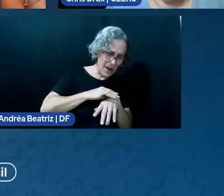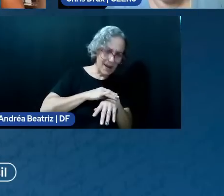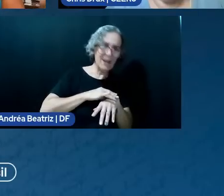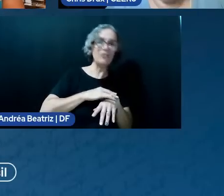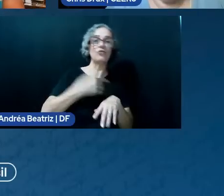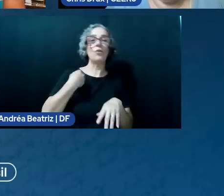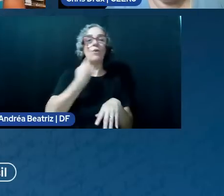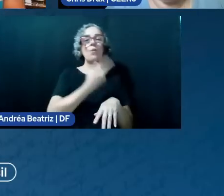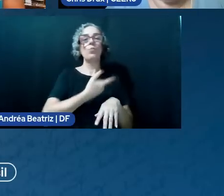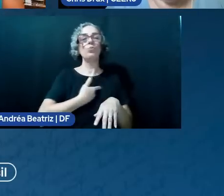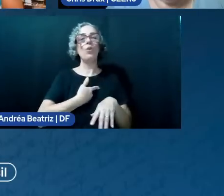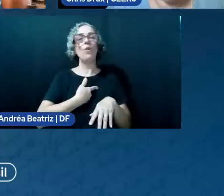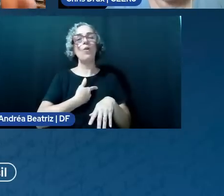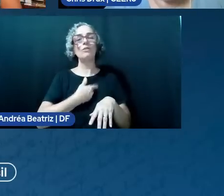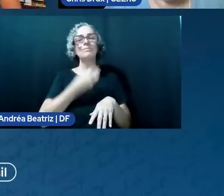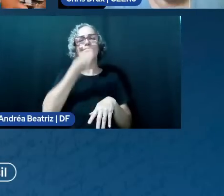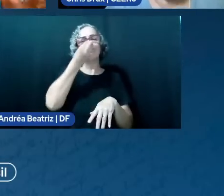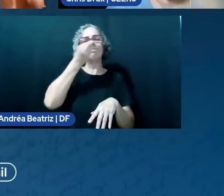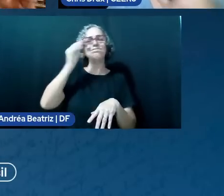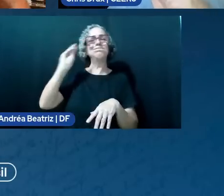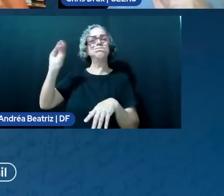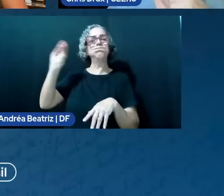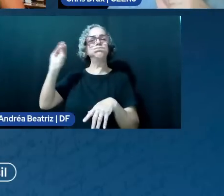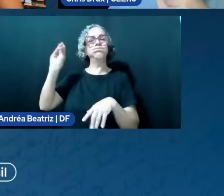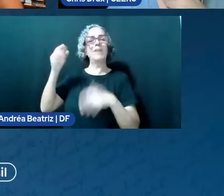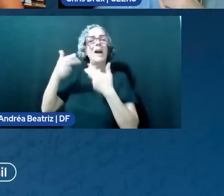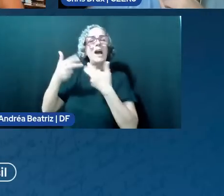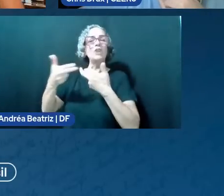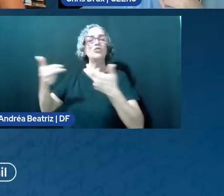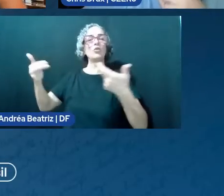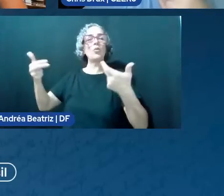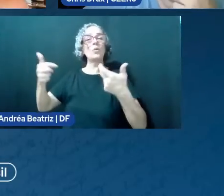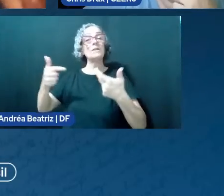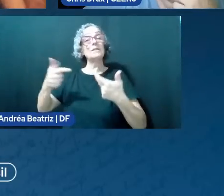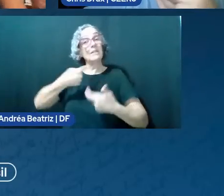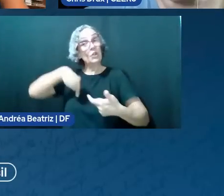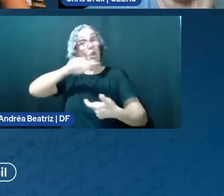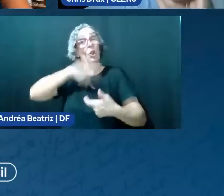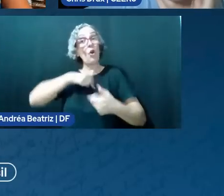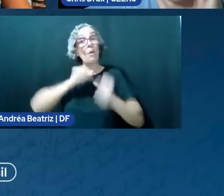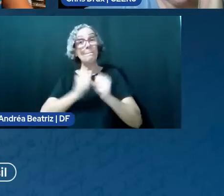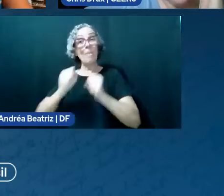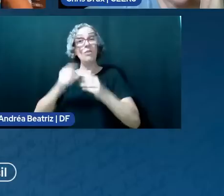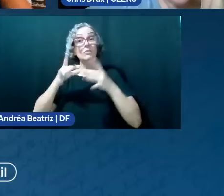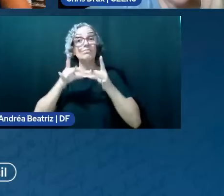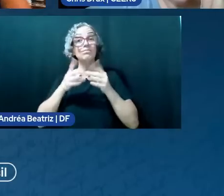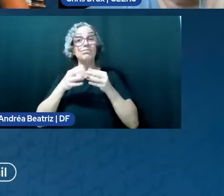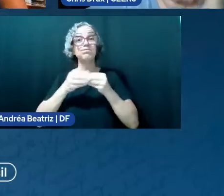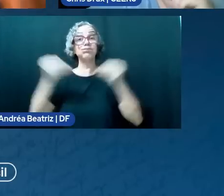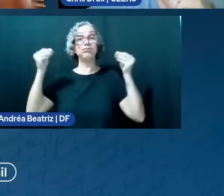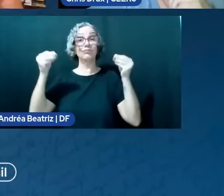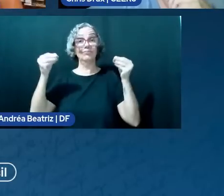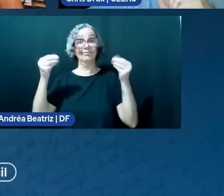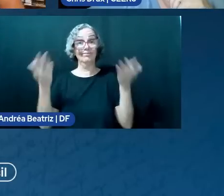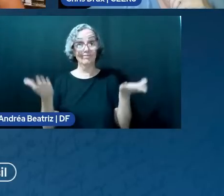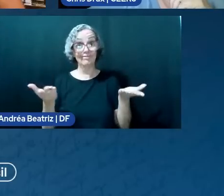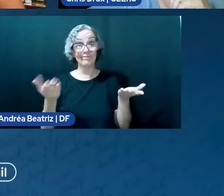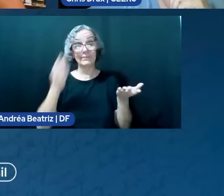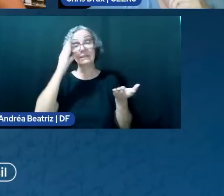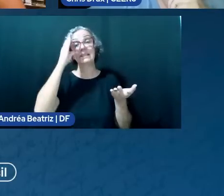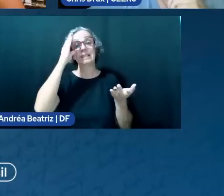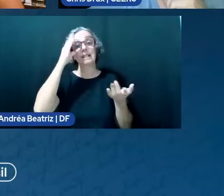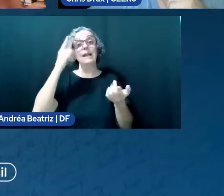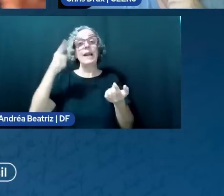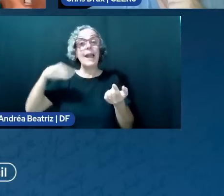que o há de curar. Nós percebemos que a resposta ela está em função dos espíritos